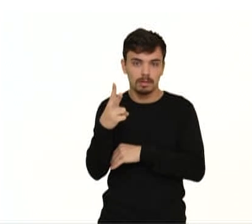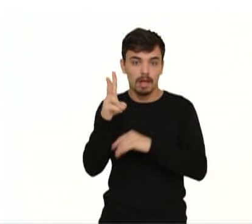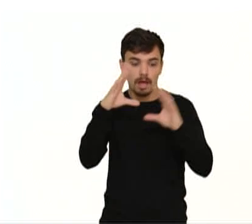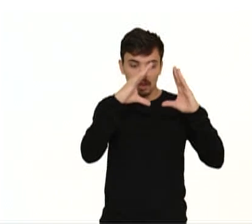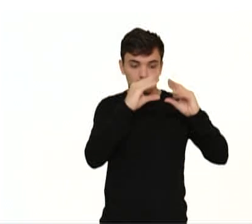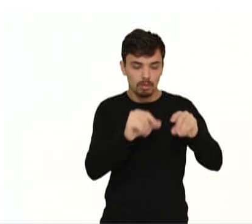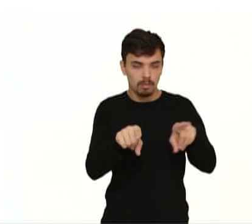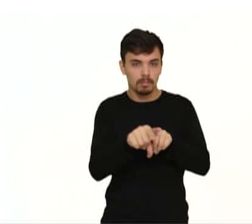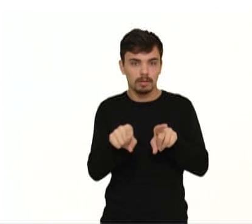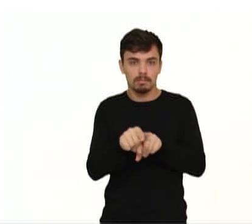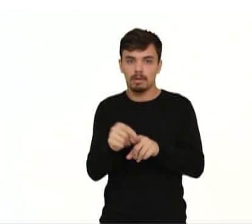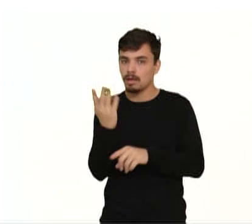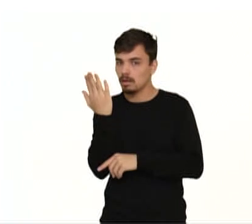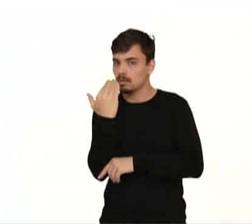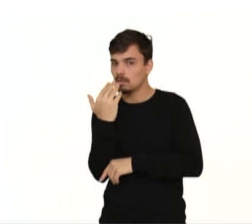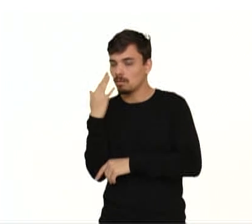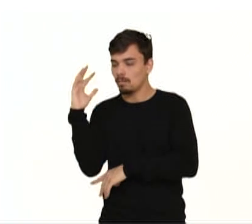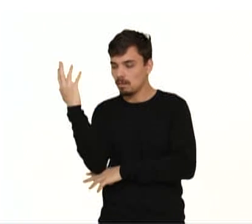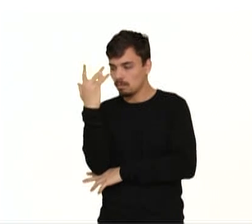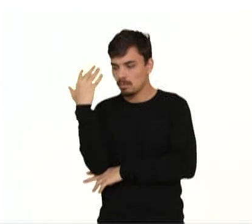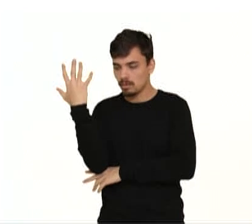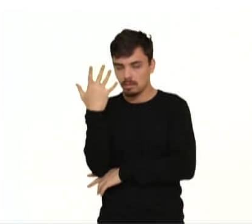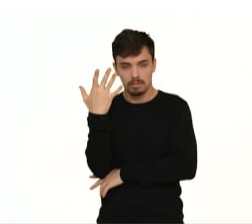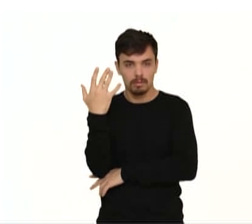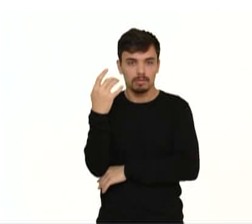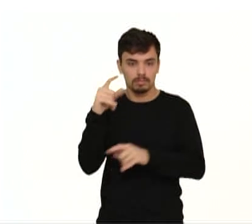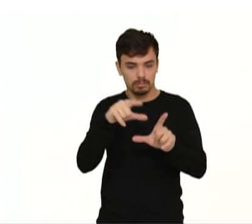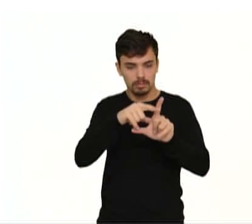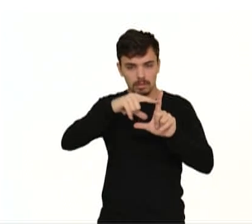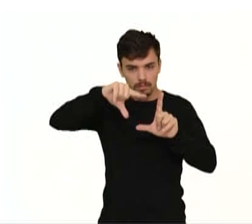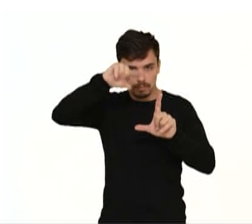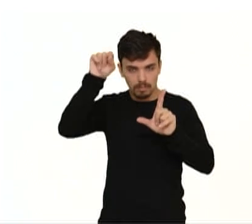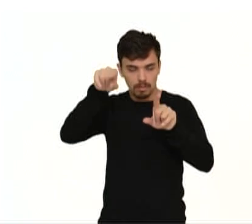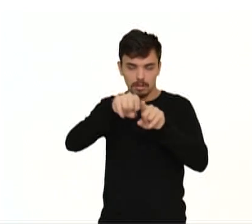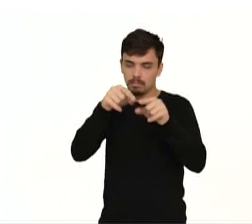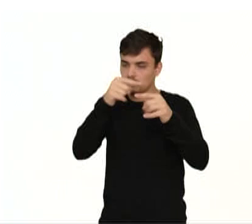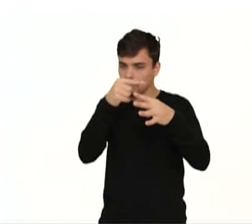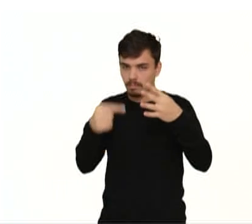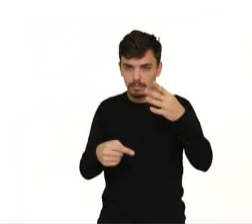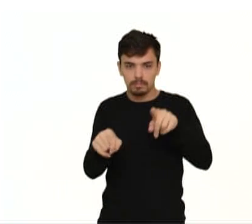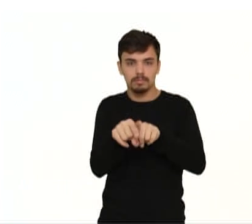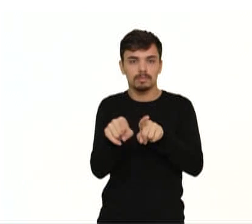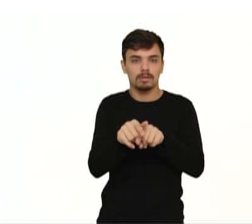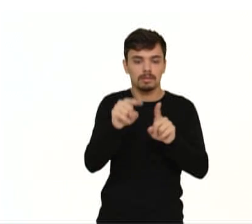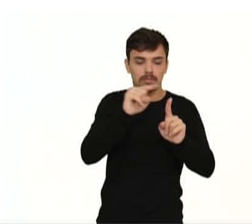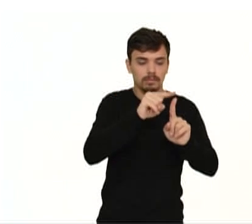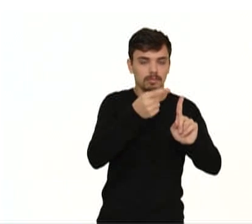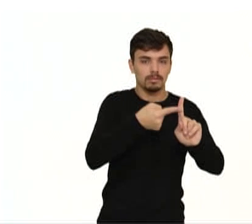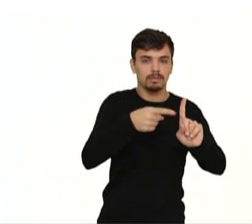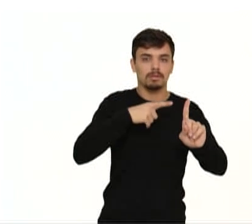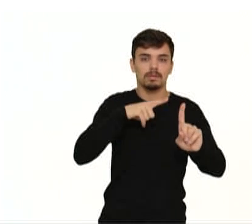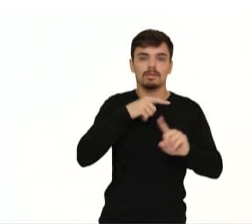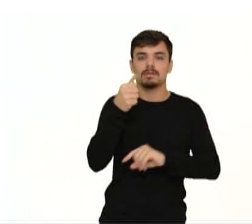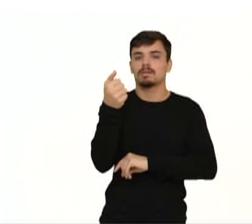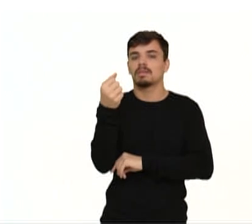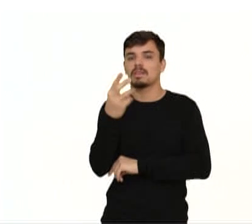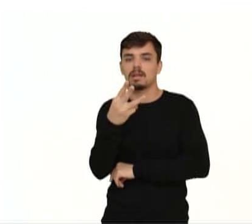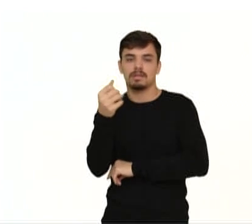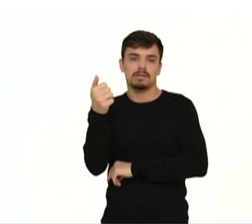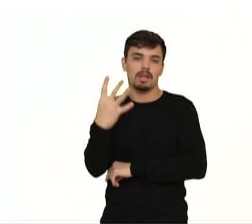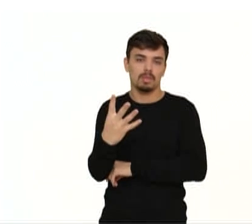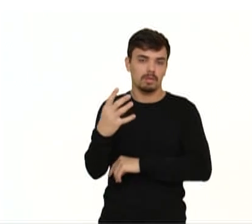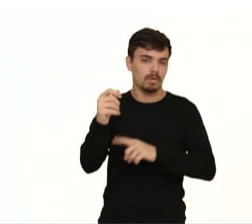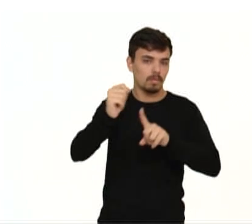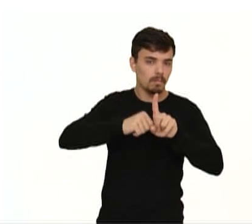noturnos, herbívoros, tem uma dieta então composta de folhas, fibras e frutos. A gestação dura ali entre 13 e 14 meses. Os filhotes